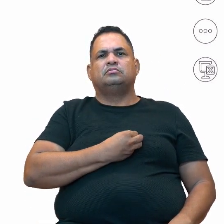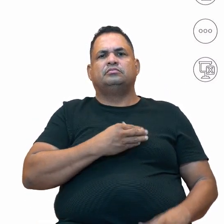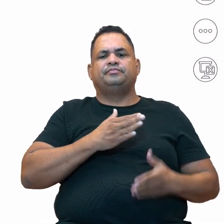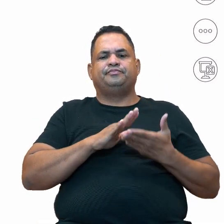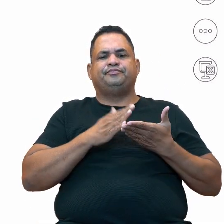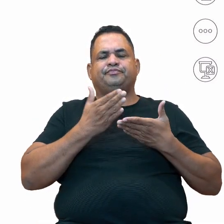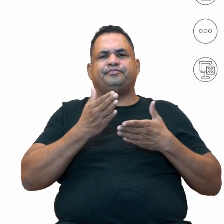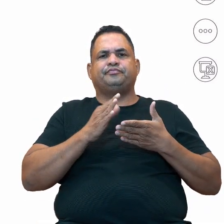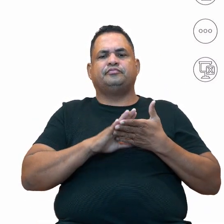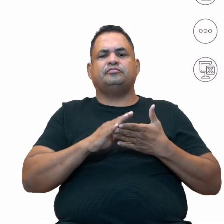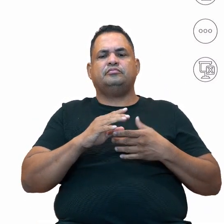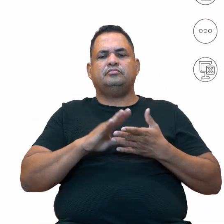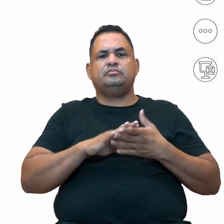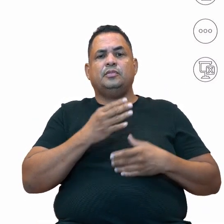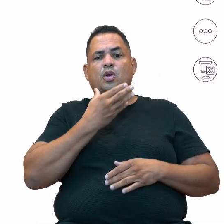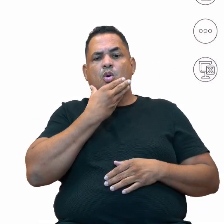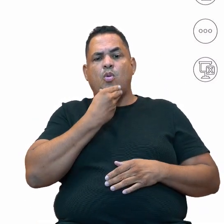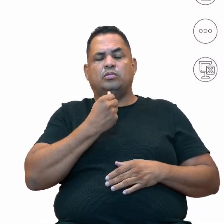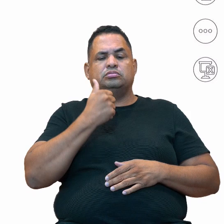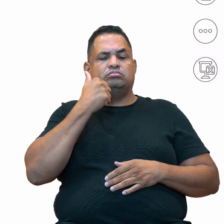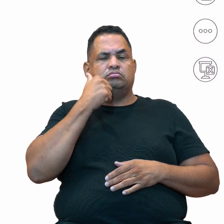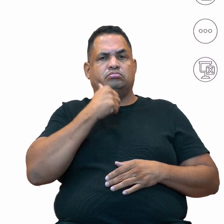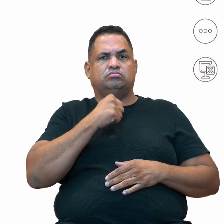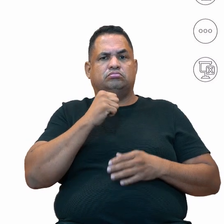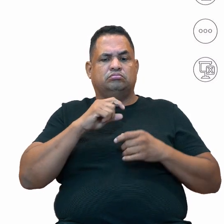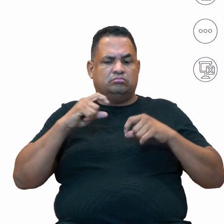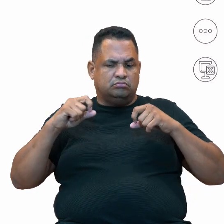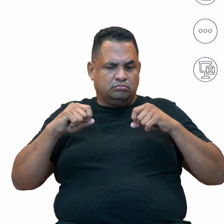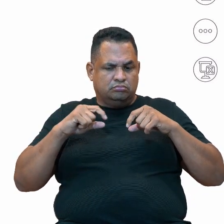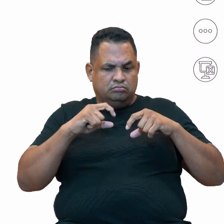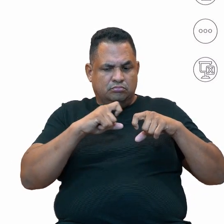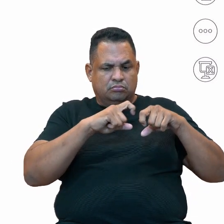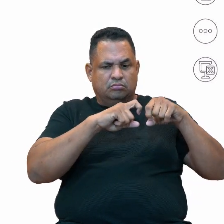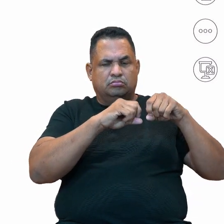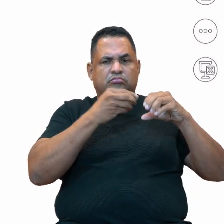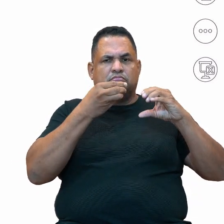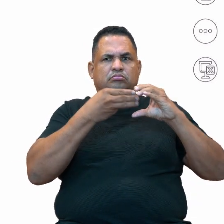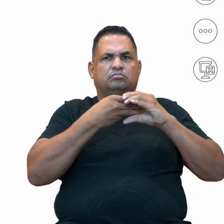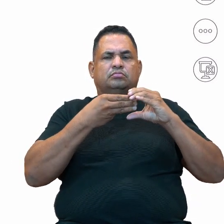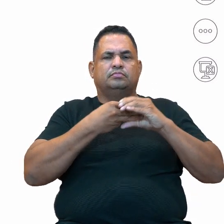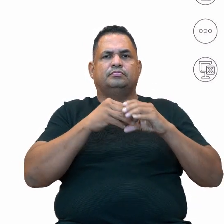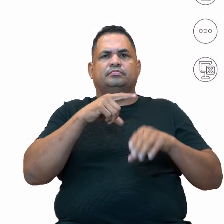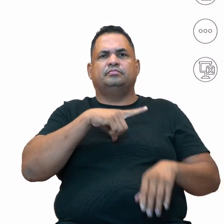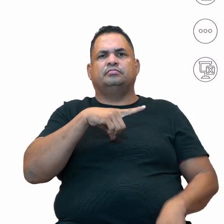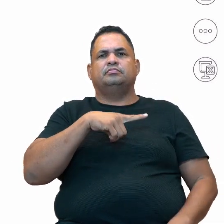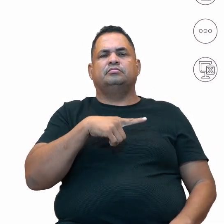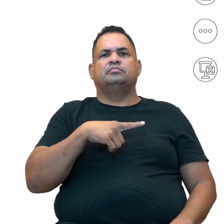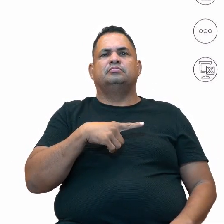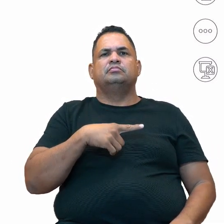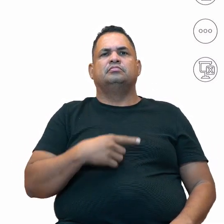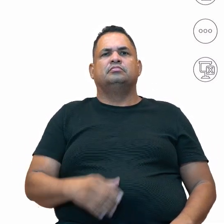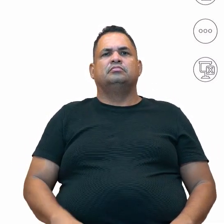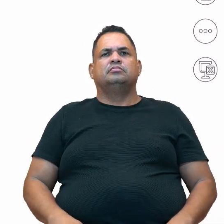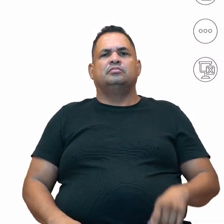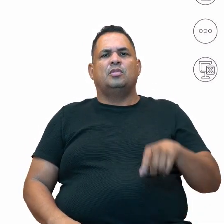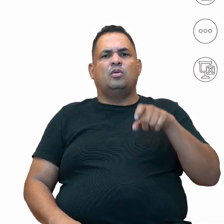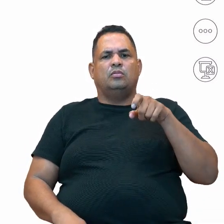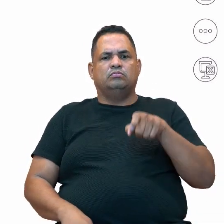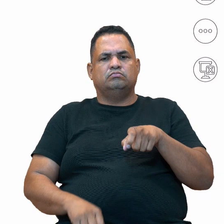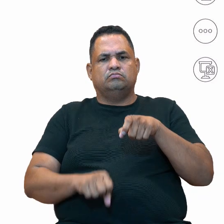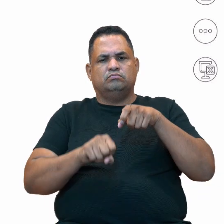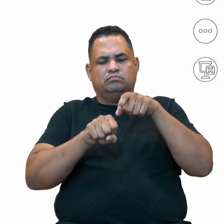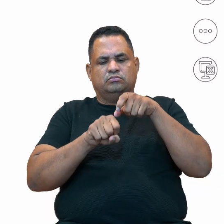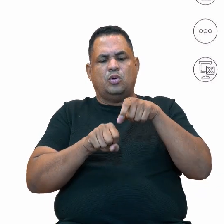de gametas masculino e feminino no indivíduo só, tá? E aqui a gente tem um caracol,